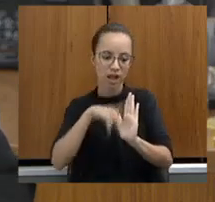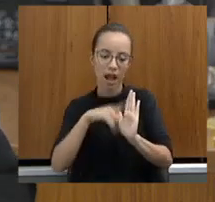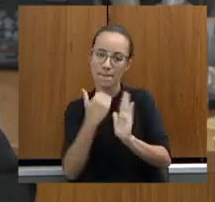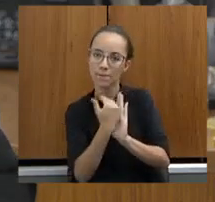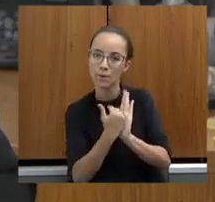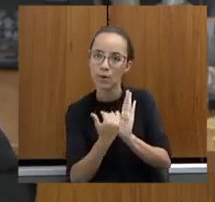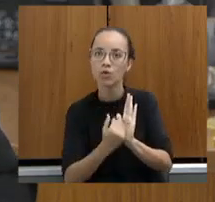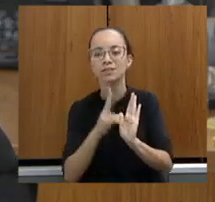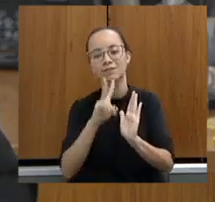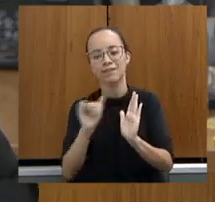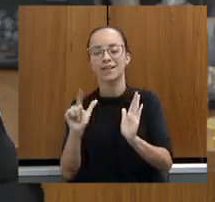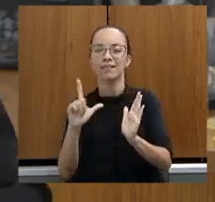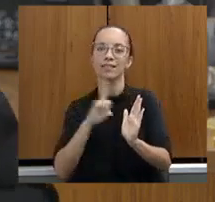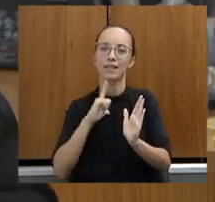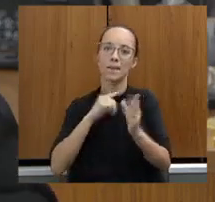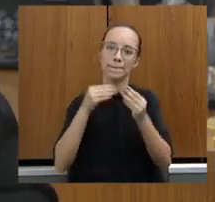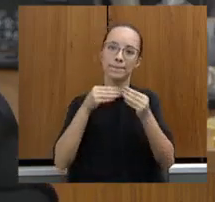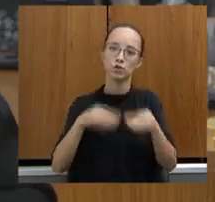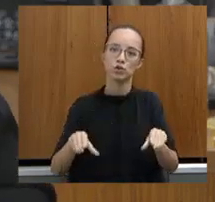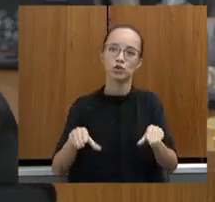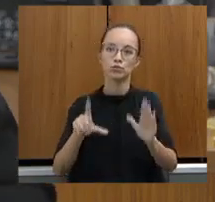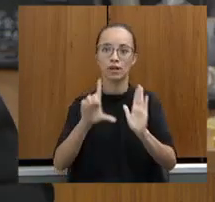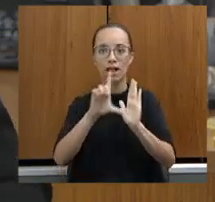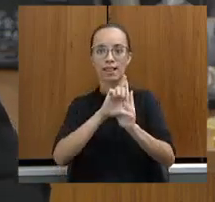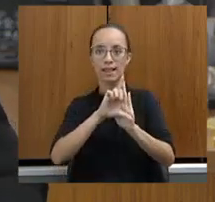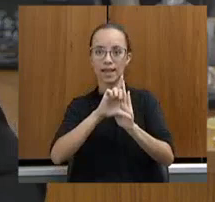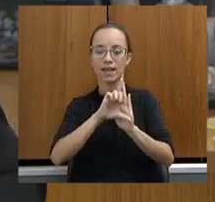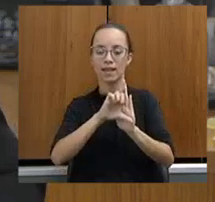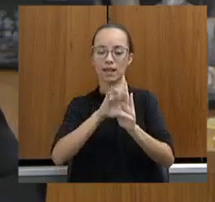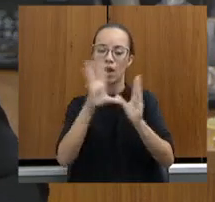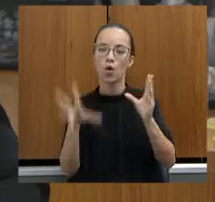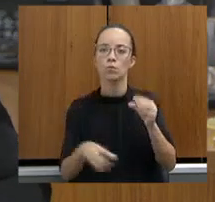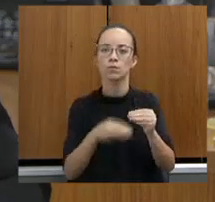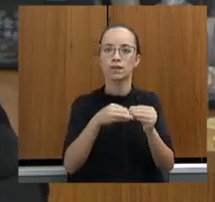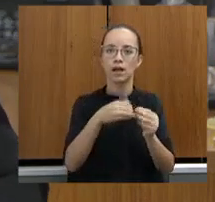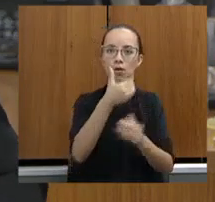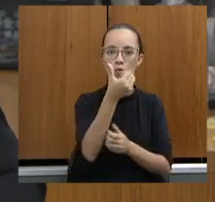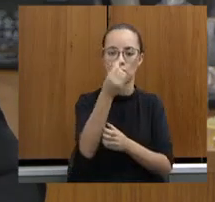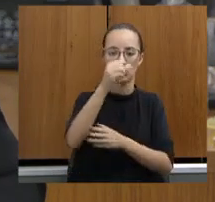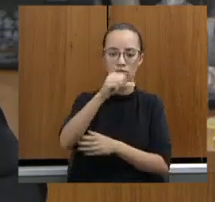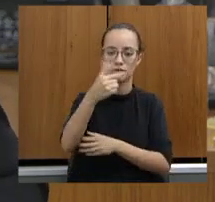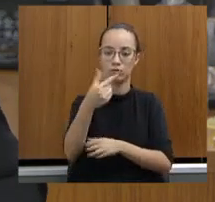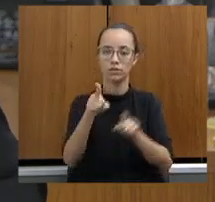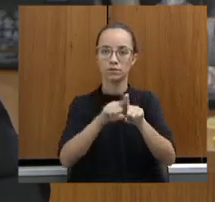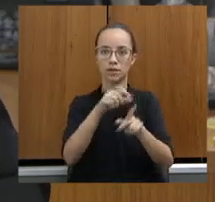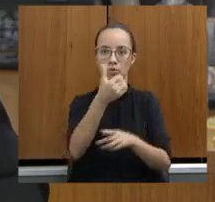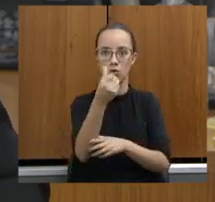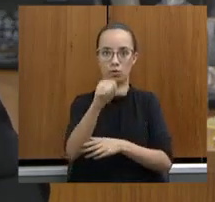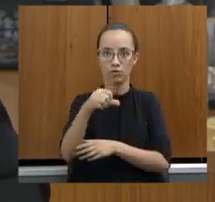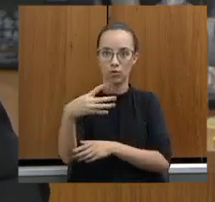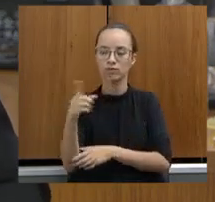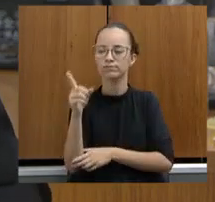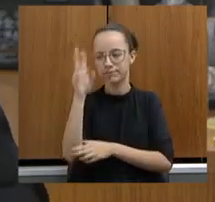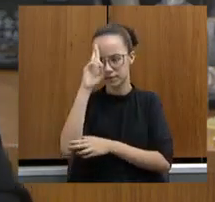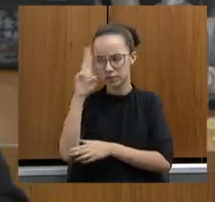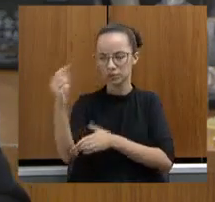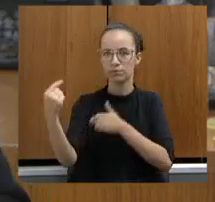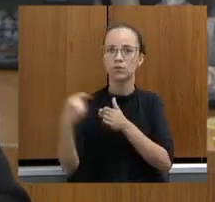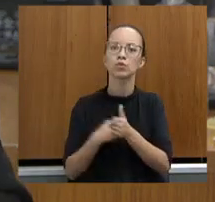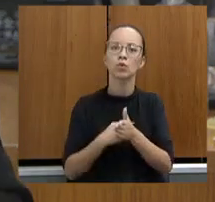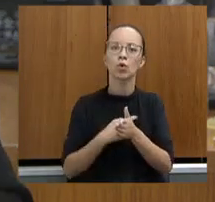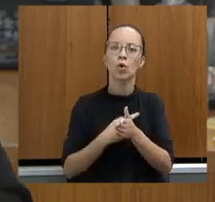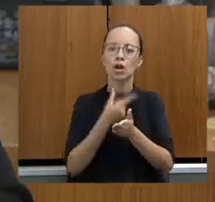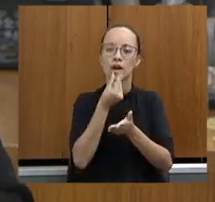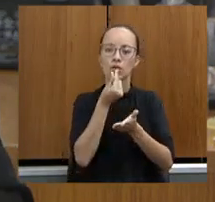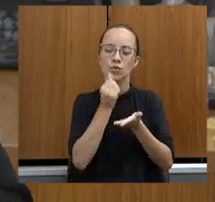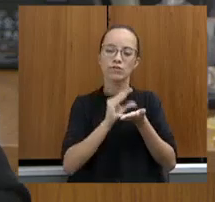mais ainda em função das aprovações da lei complementar 192 e 194 a senhora perguntou com relação aos investimentos na área